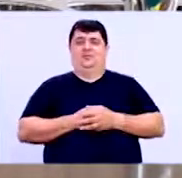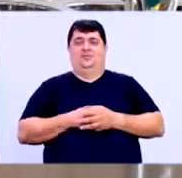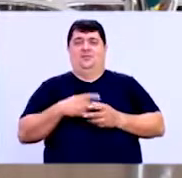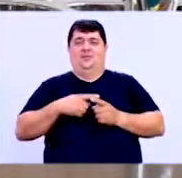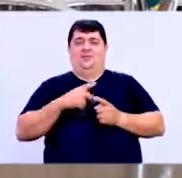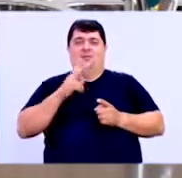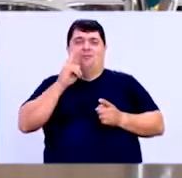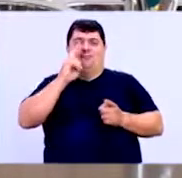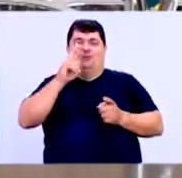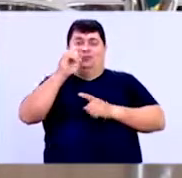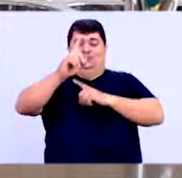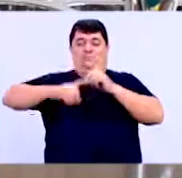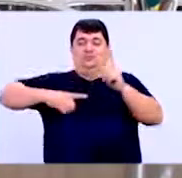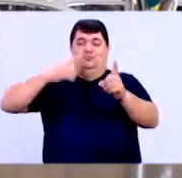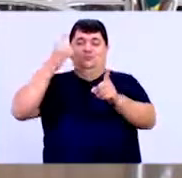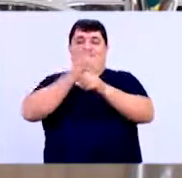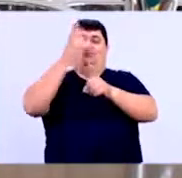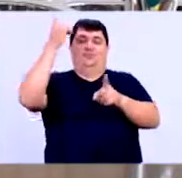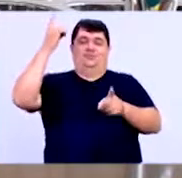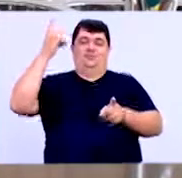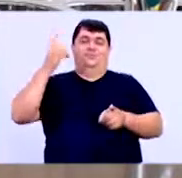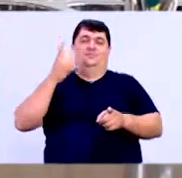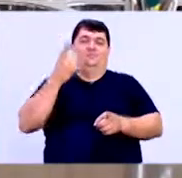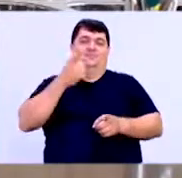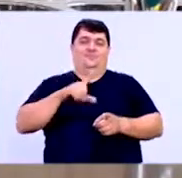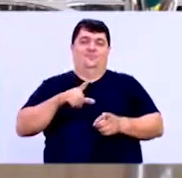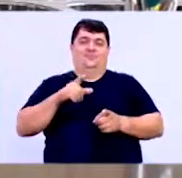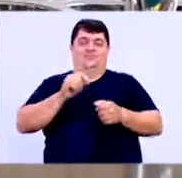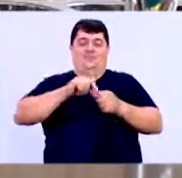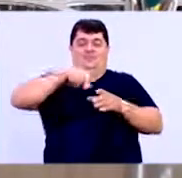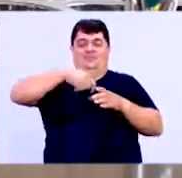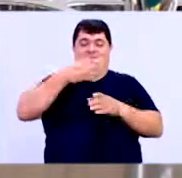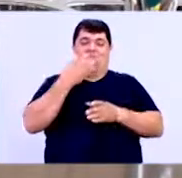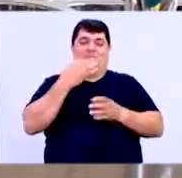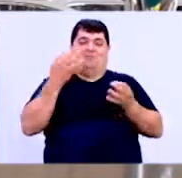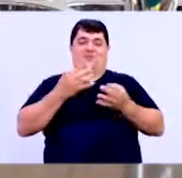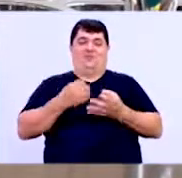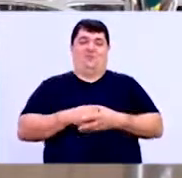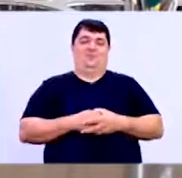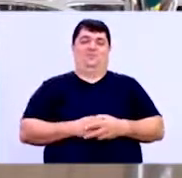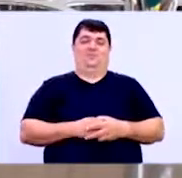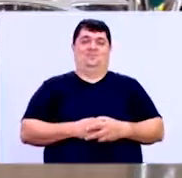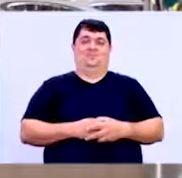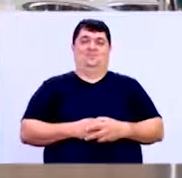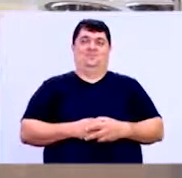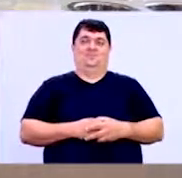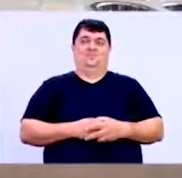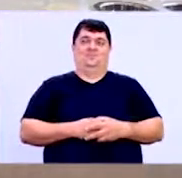vê no próximo Discovery Kitchen, seu programa de culinária favorito. Tchau. Produção, eu